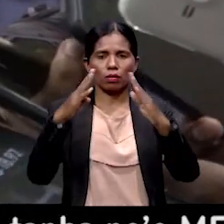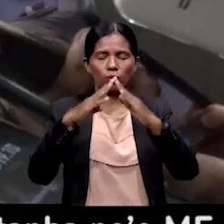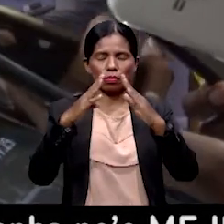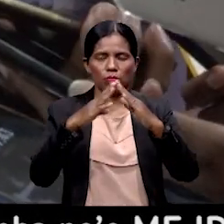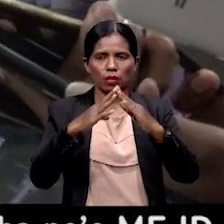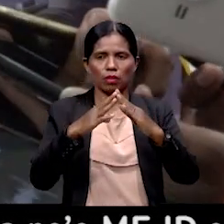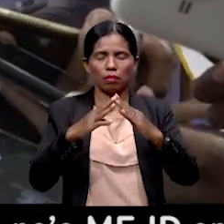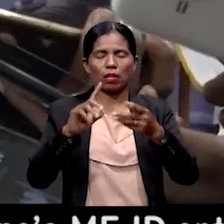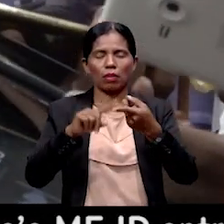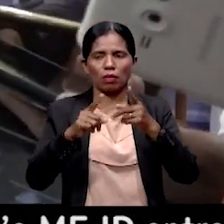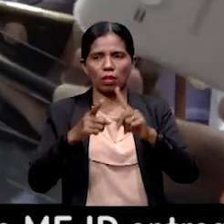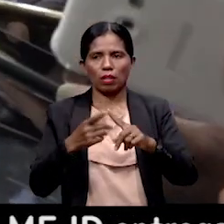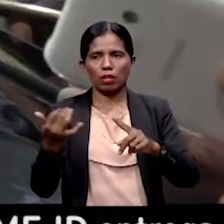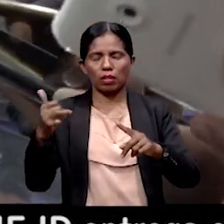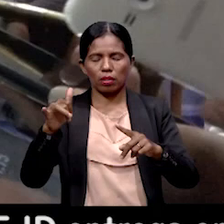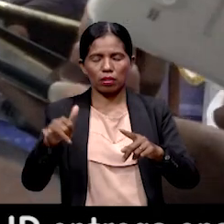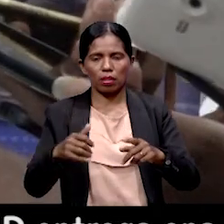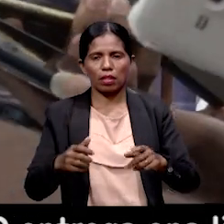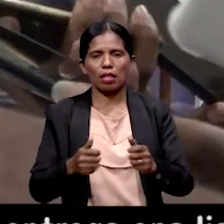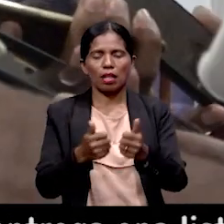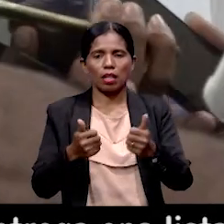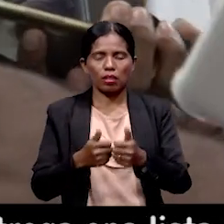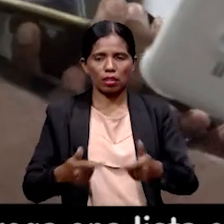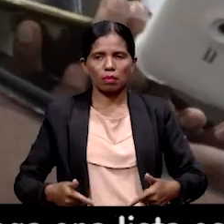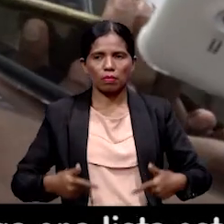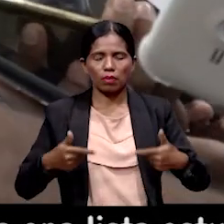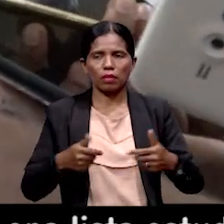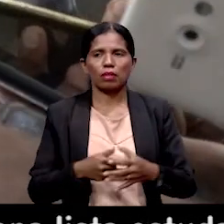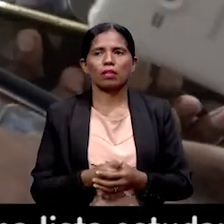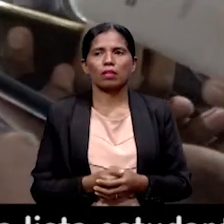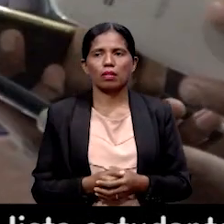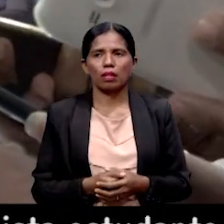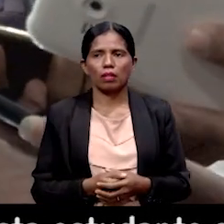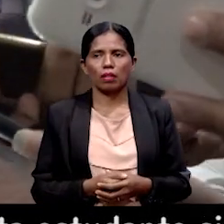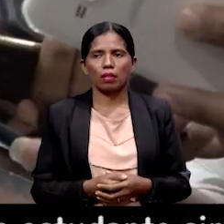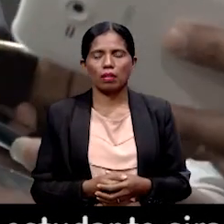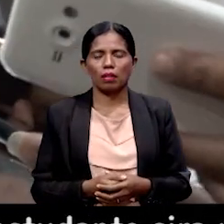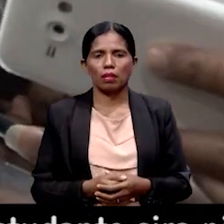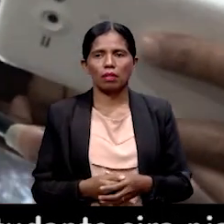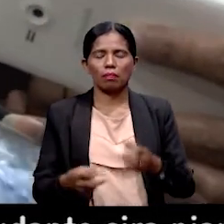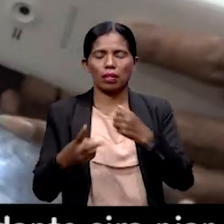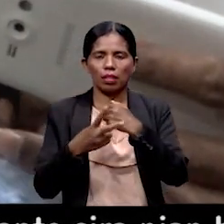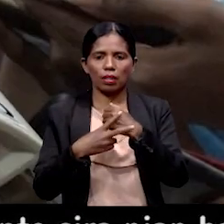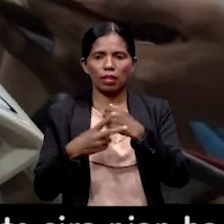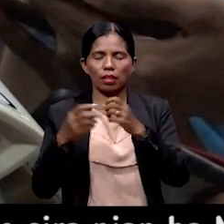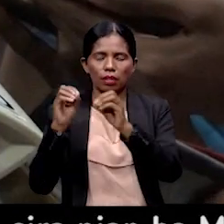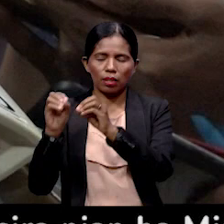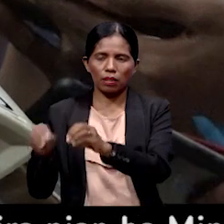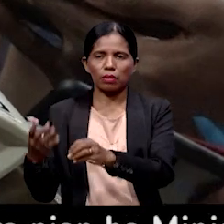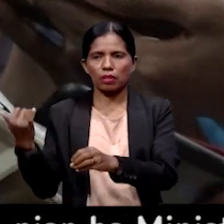para malo que seja artista Arte Mores, pelo menos bele raiz ne sessão.